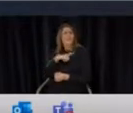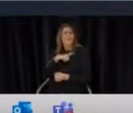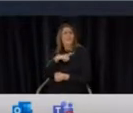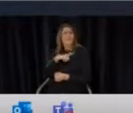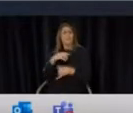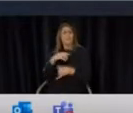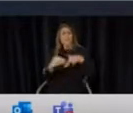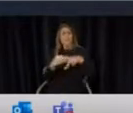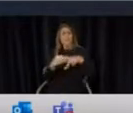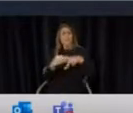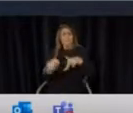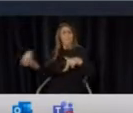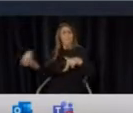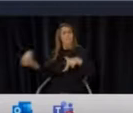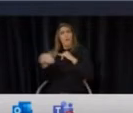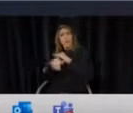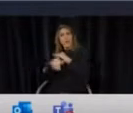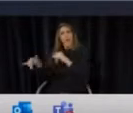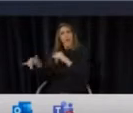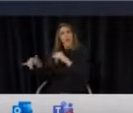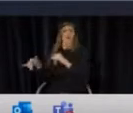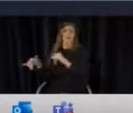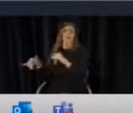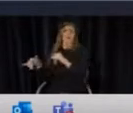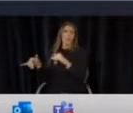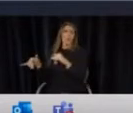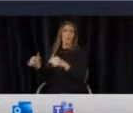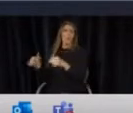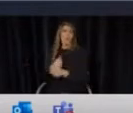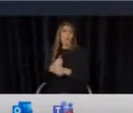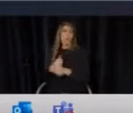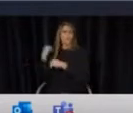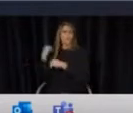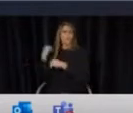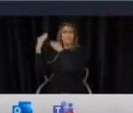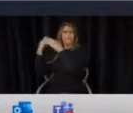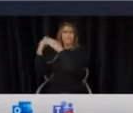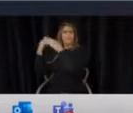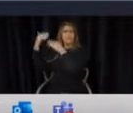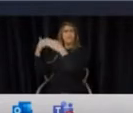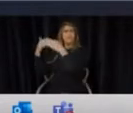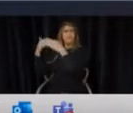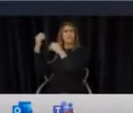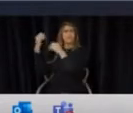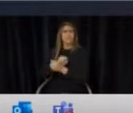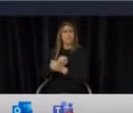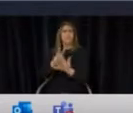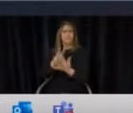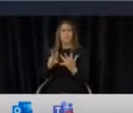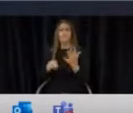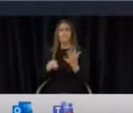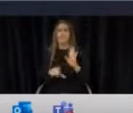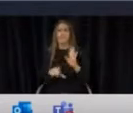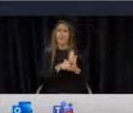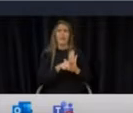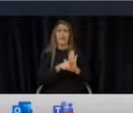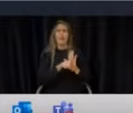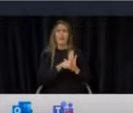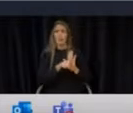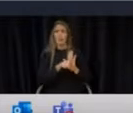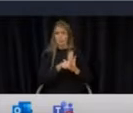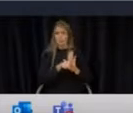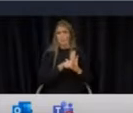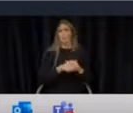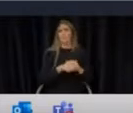E aí, ao longo dos anos, nós tivemos diversas legislações. Hoje, a que a gente segue para se constatar